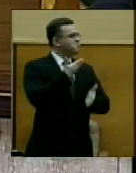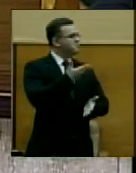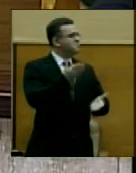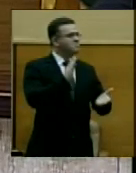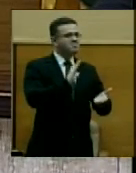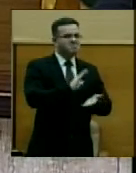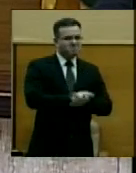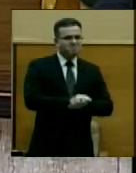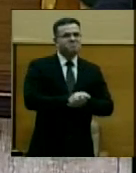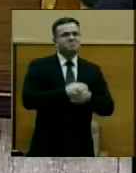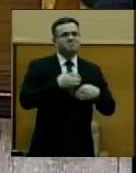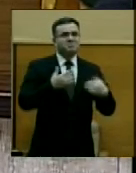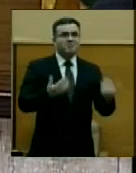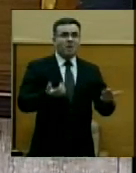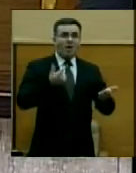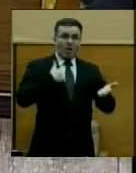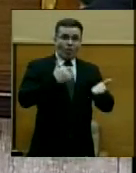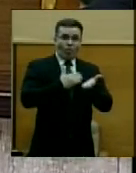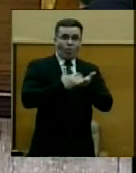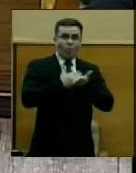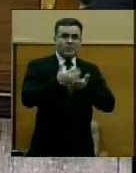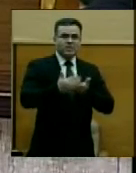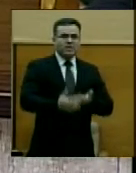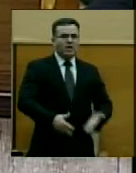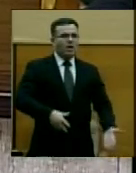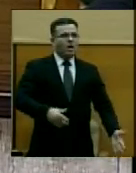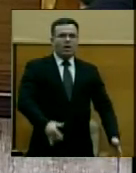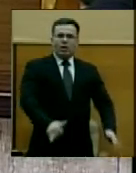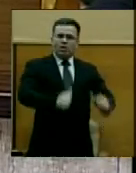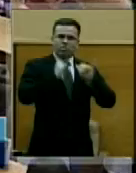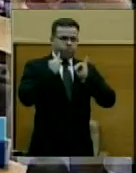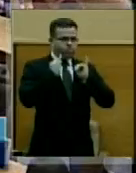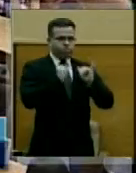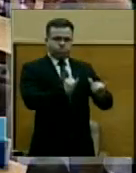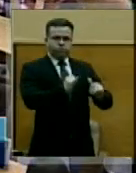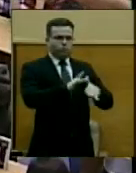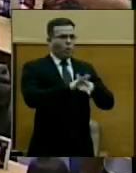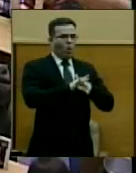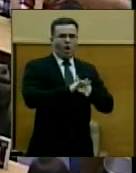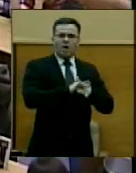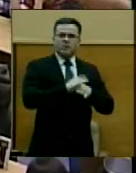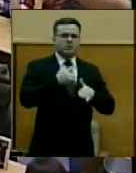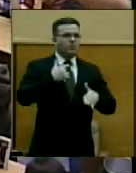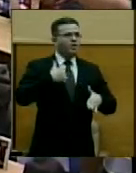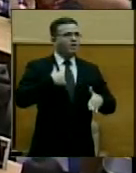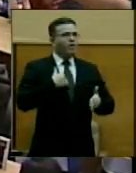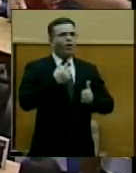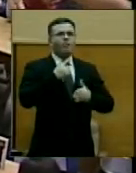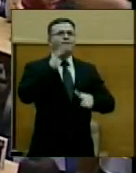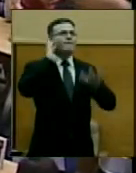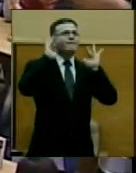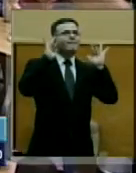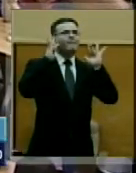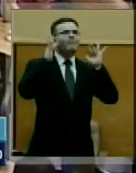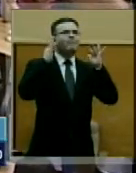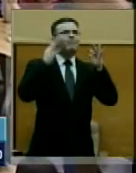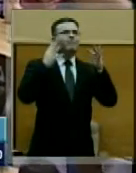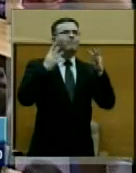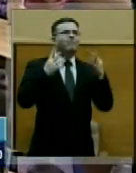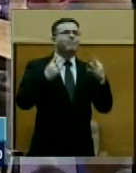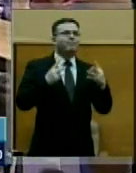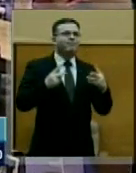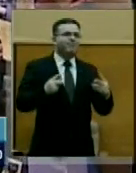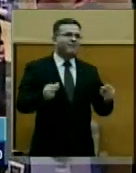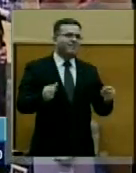Eu comecei a fala dizendo, maldita a doença que me roubou todos os sonhos, todos os projetos e me colocou numa situação